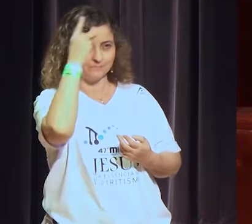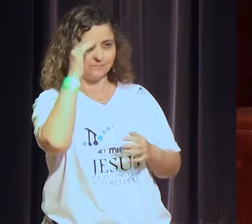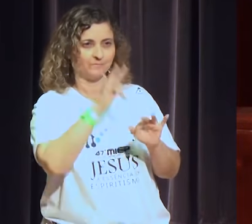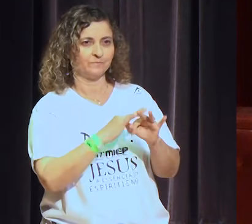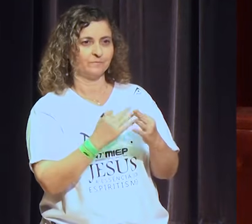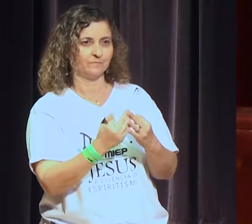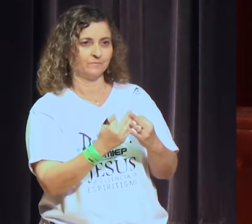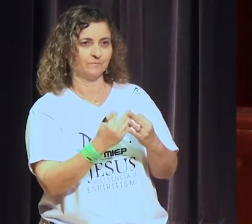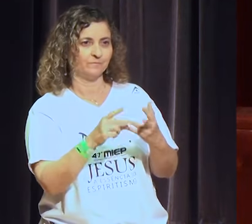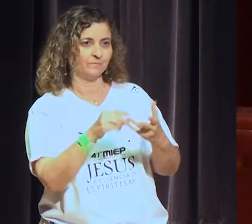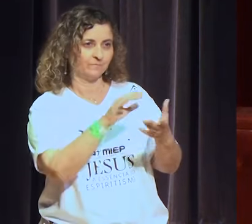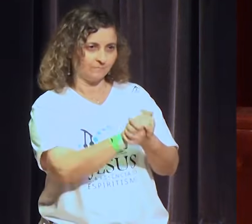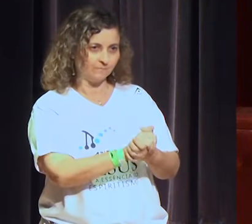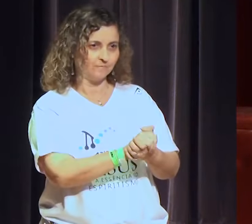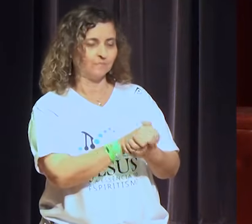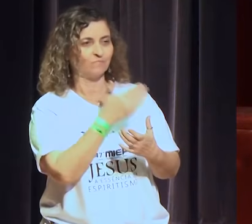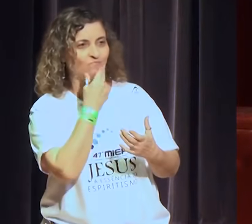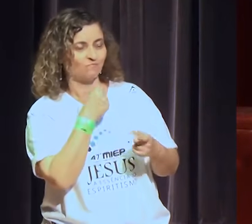Eu também queria ter ido.